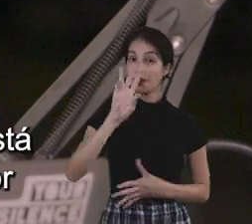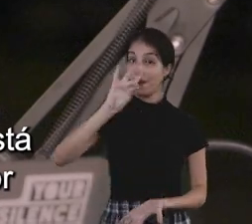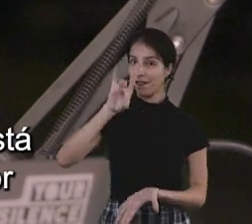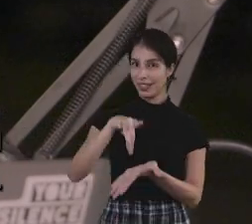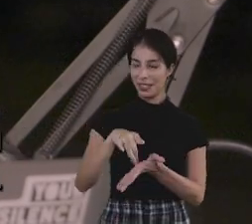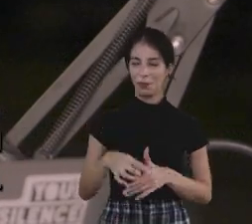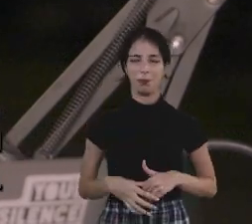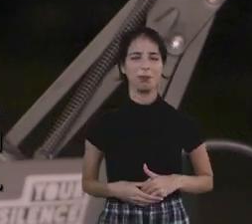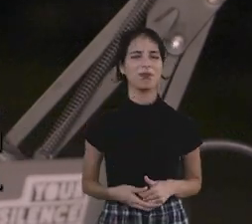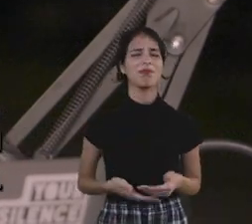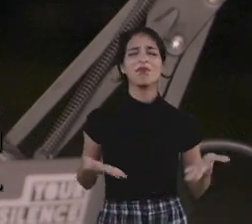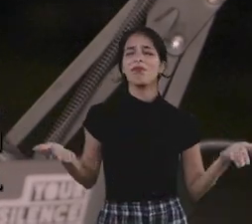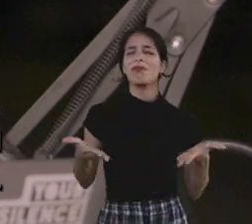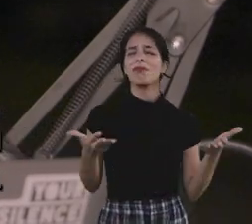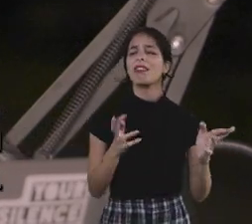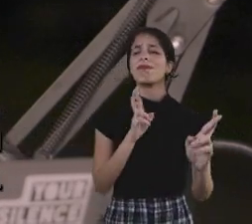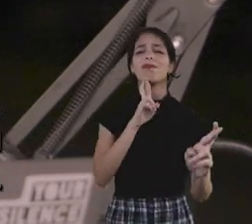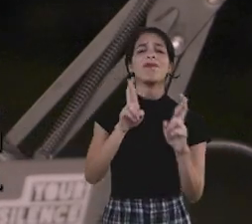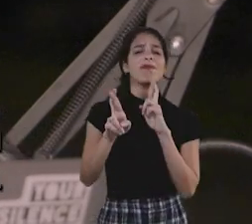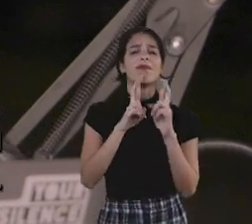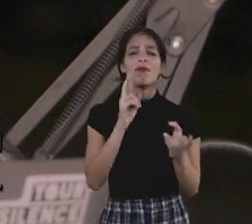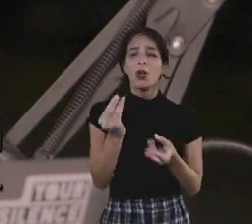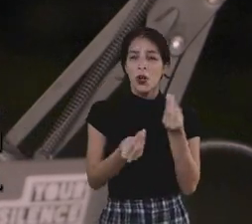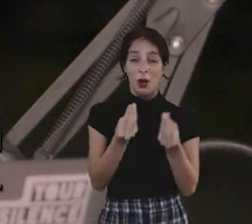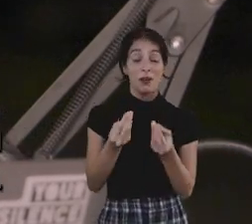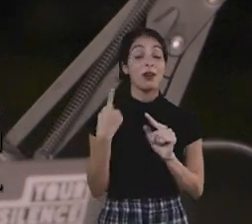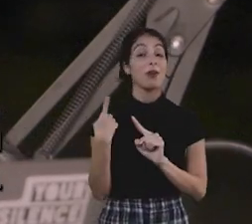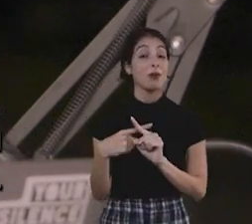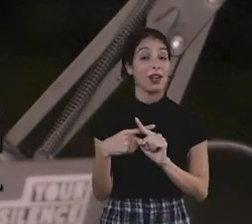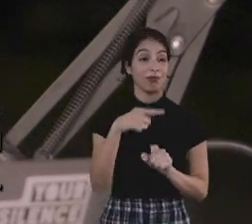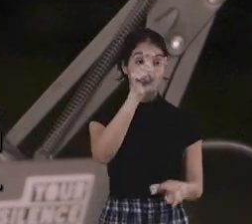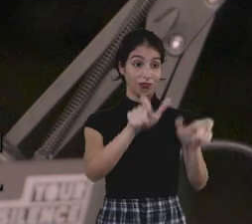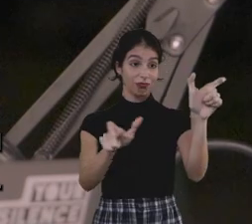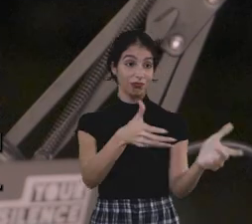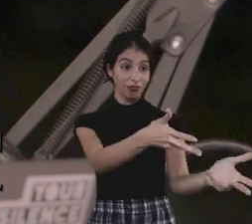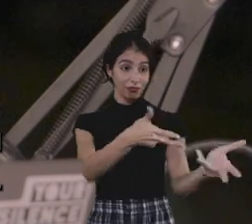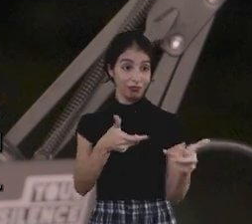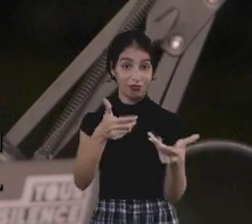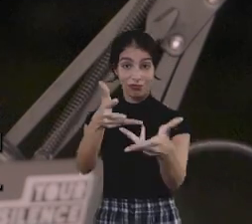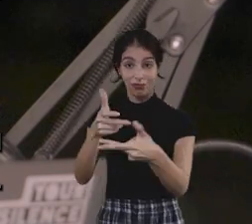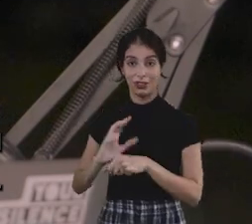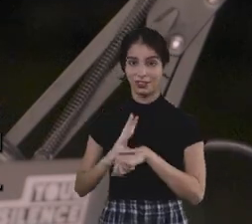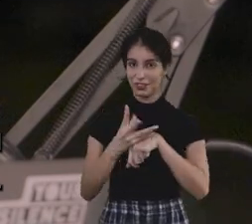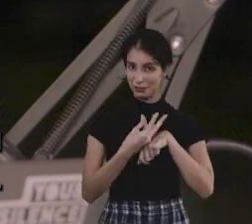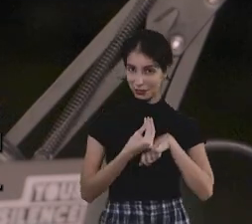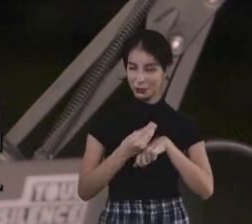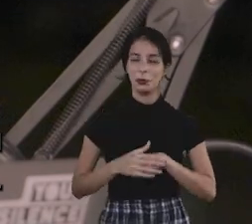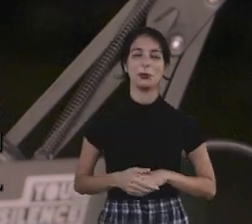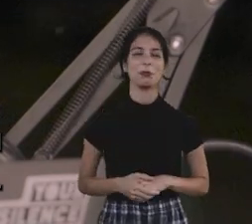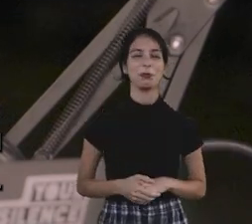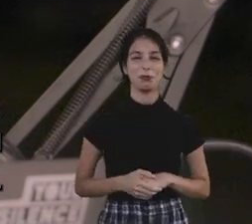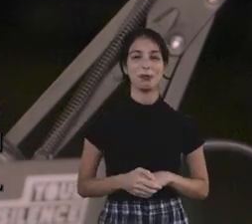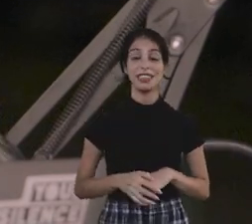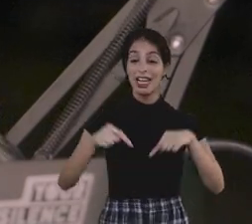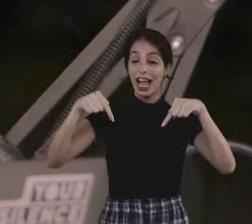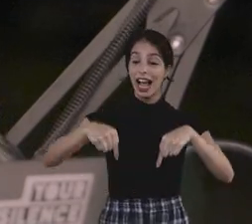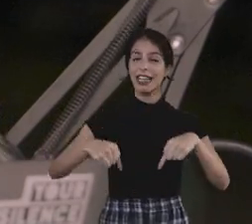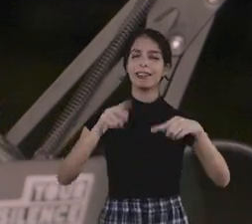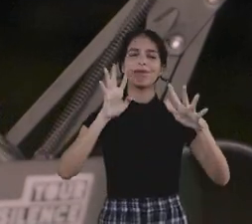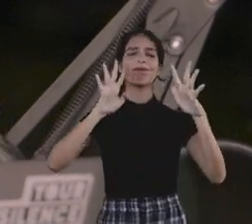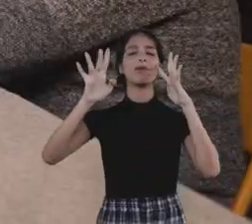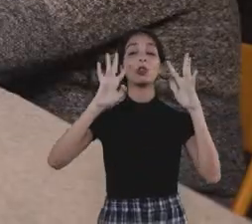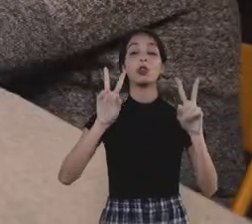BR esse aqui gente é um espaço em que eu vou conversar com alguns participantes do evento